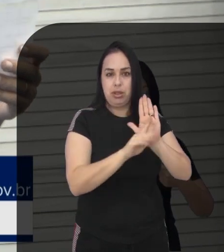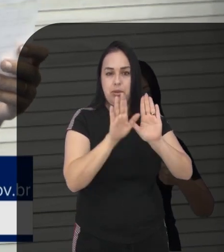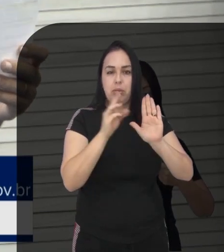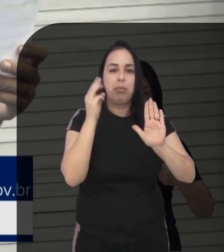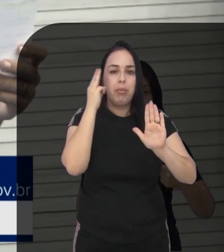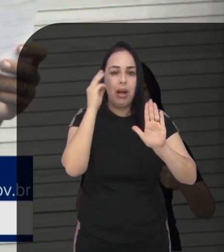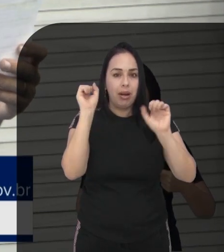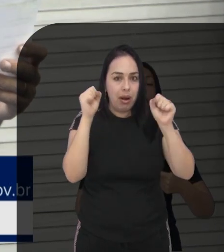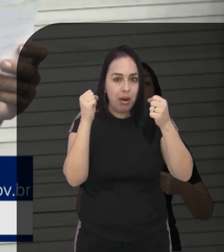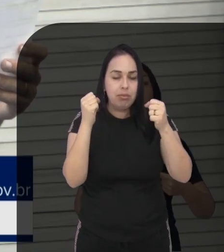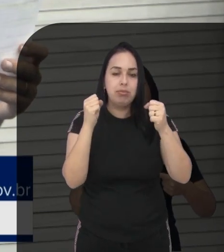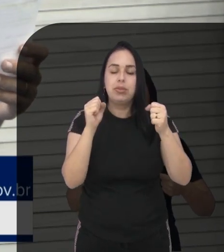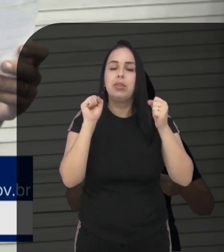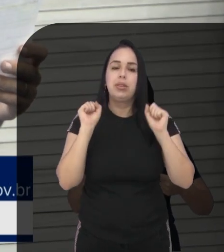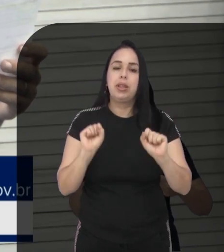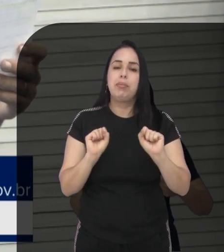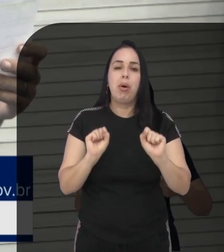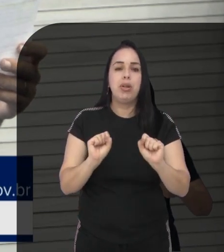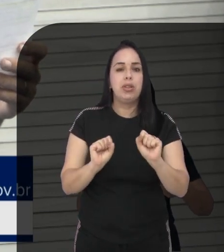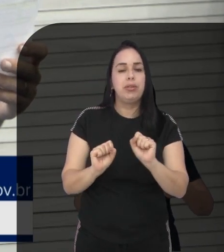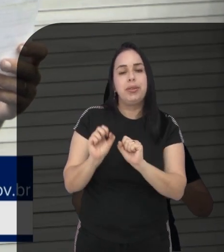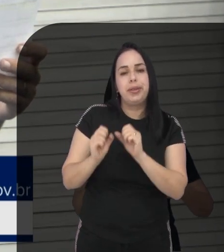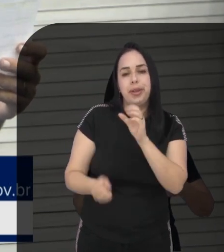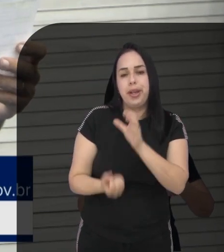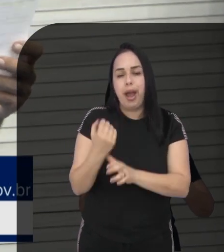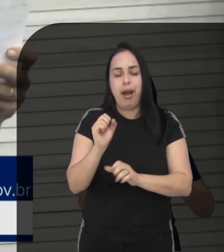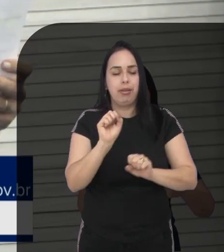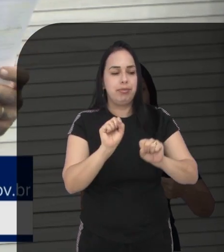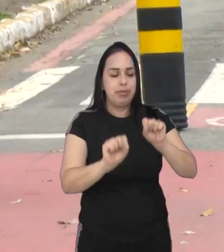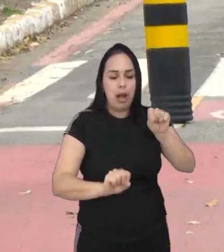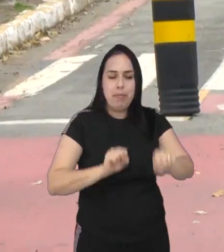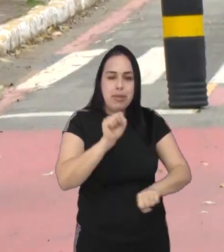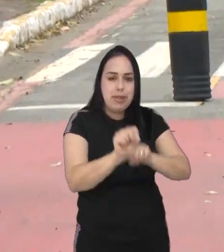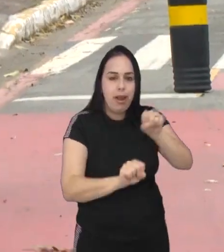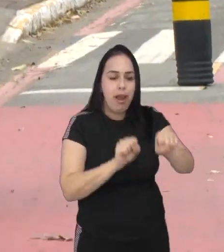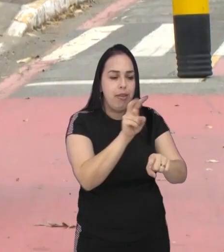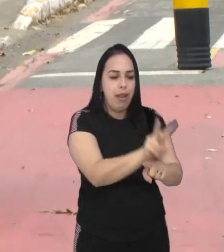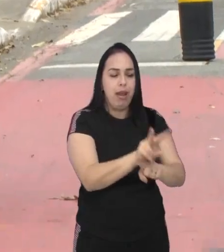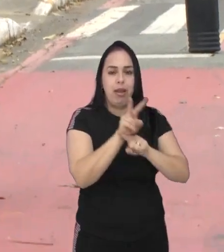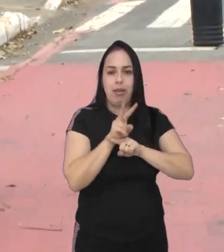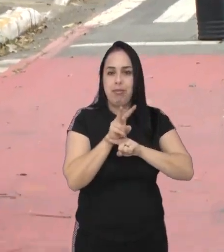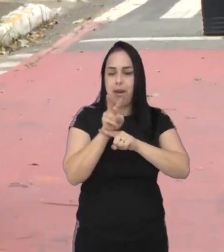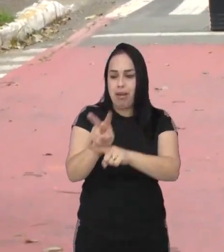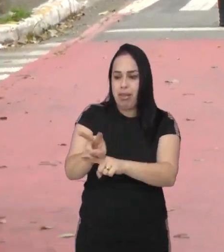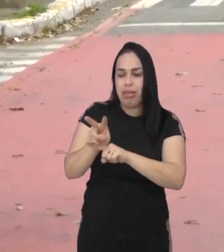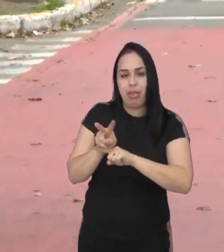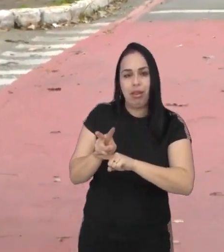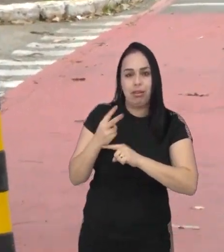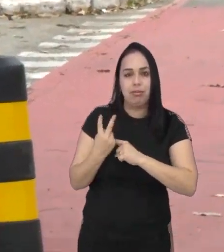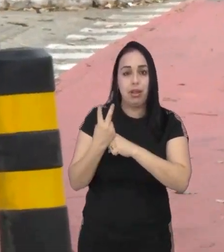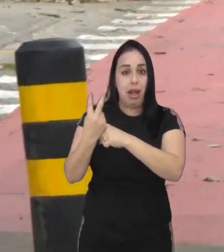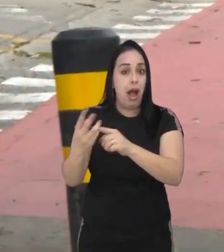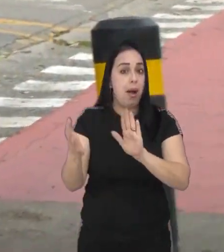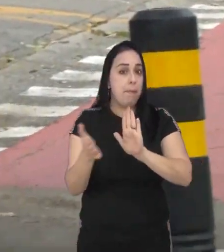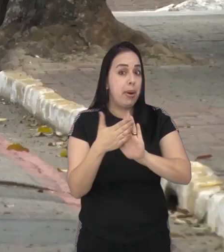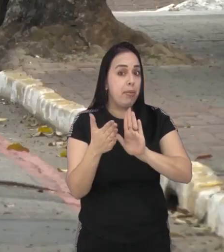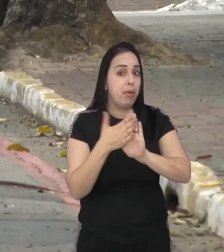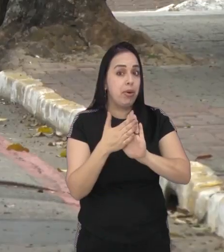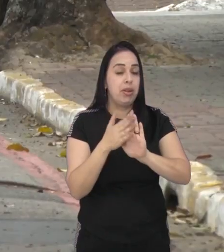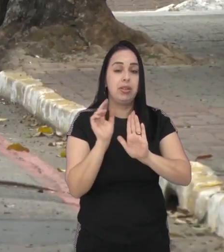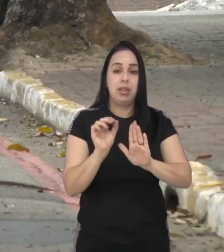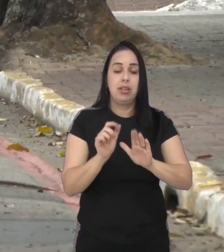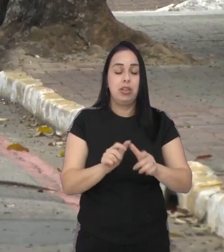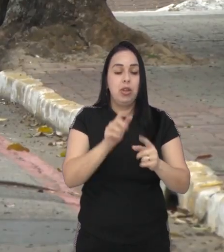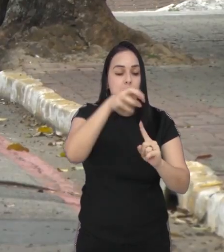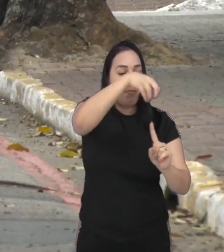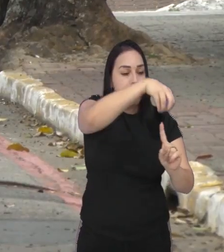autor de outro projeto aprovado. A matéria permite a implantação de um programa de bicicletas compartilhadas em São José. De acordo